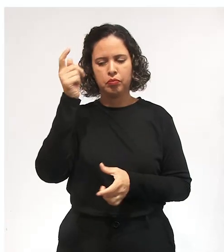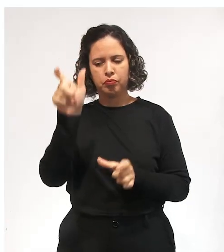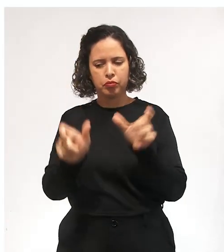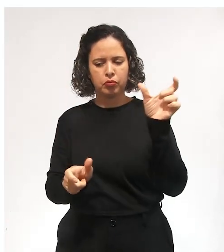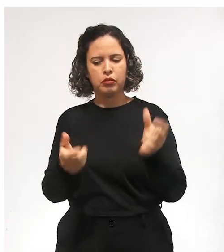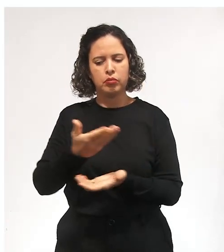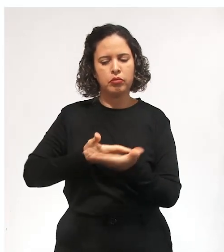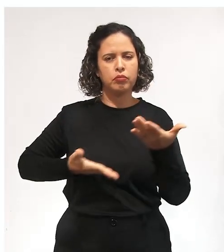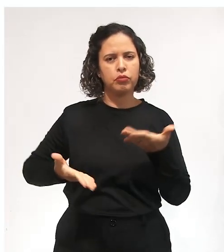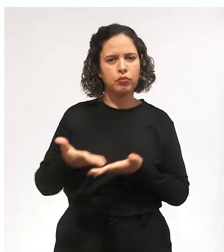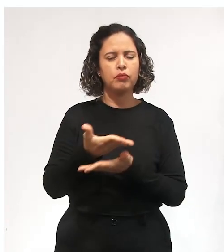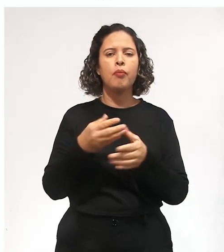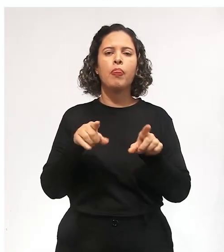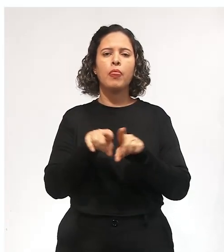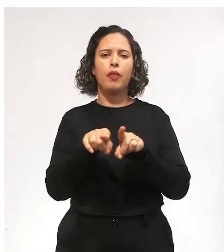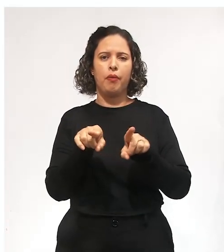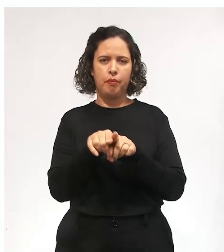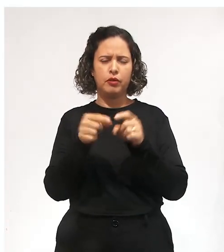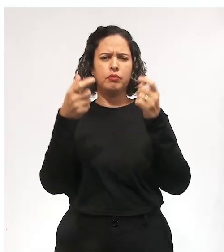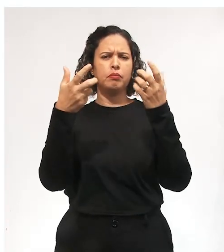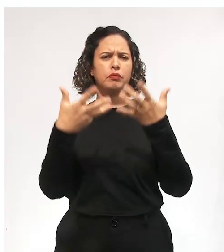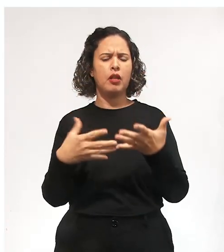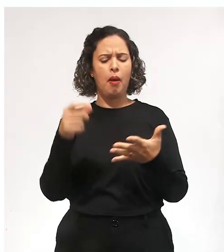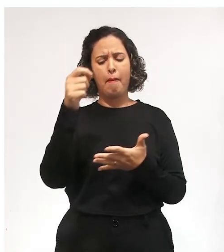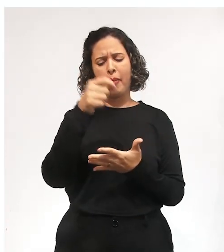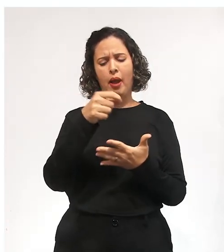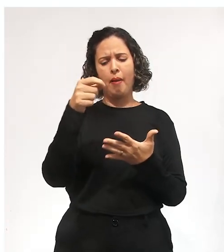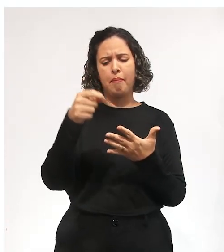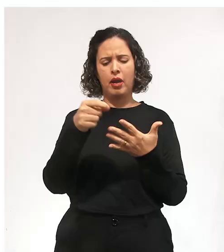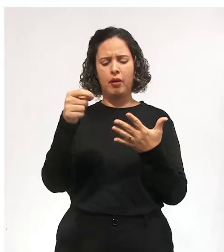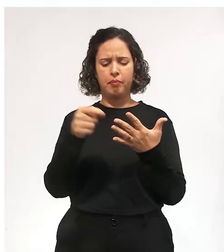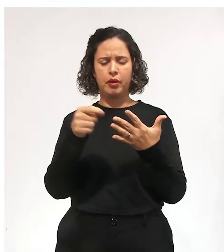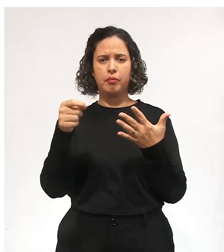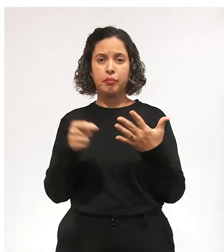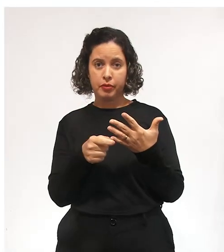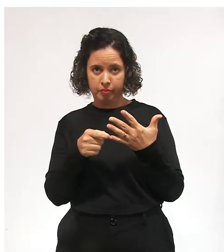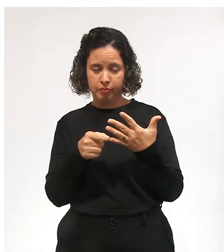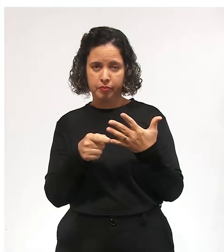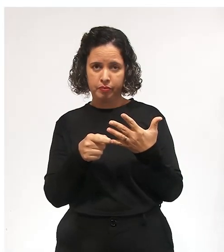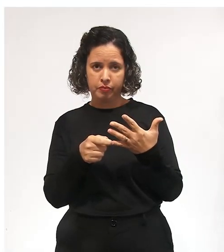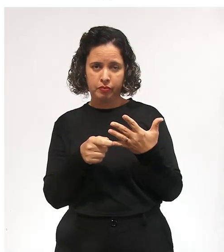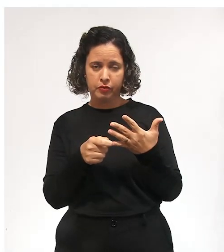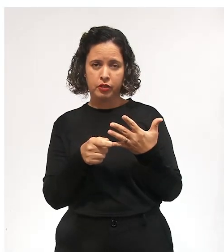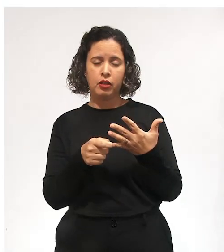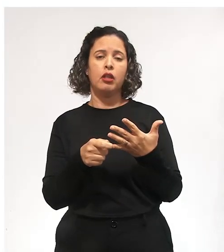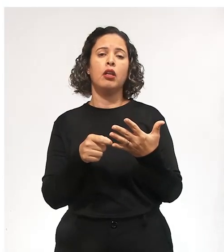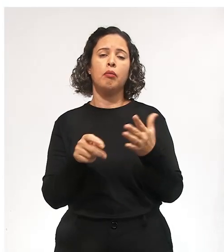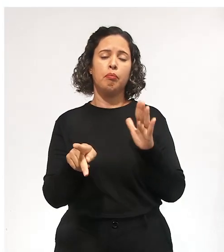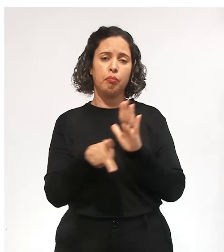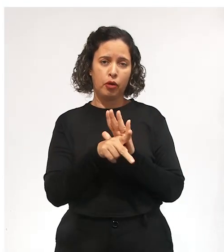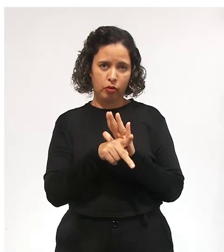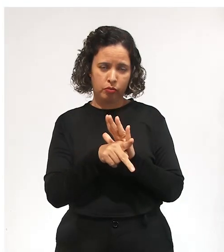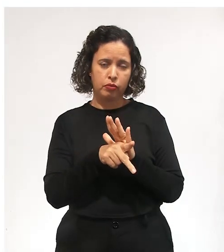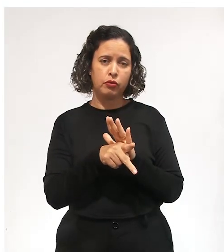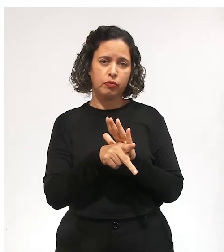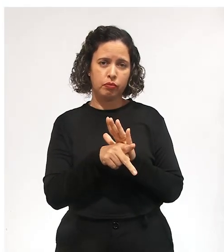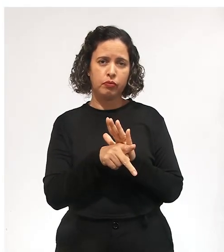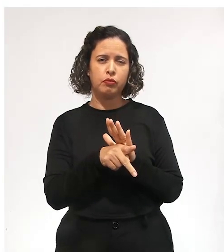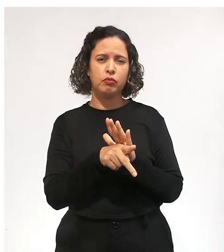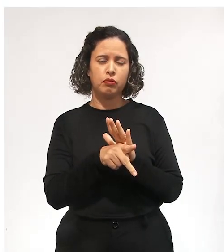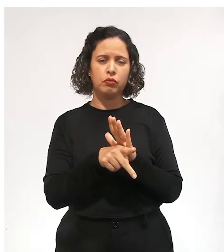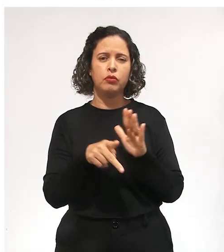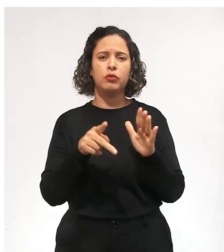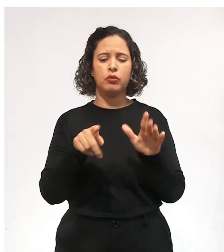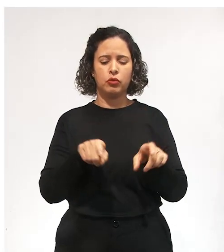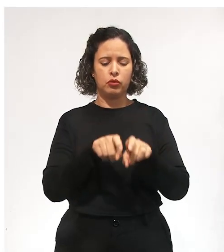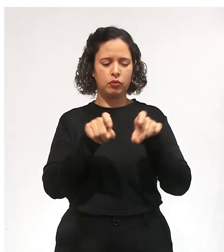Falamos também de cada papel de componente. Eu mostrei para você lá